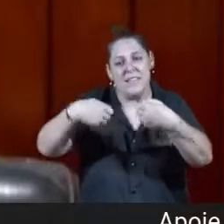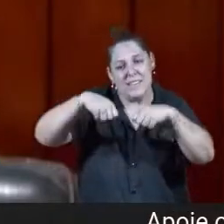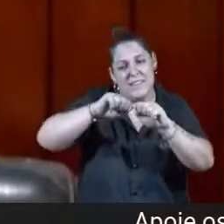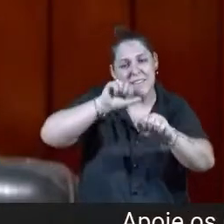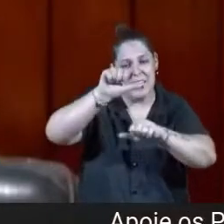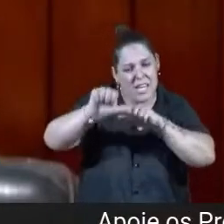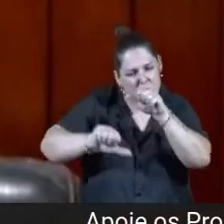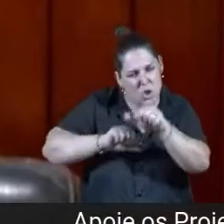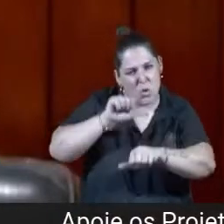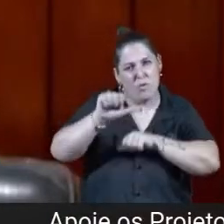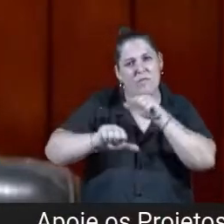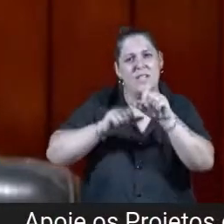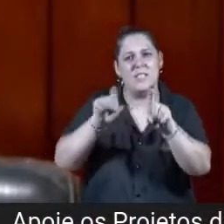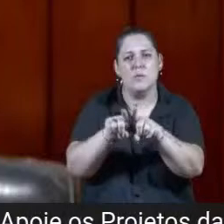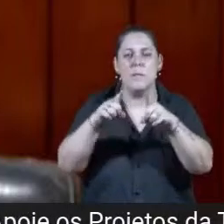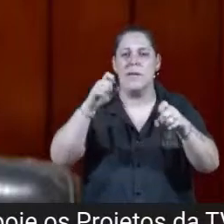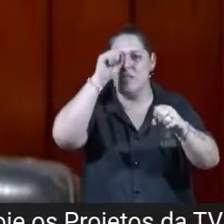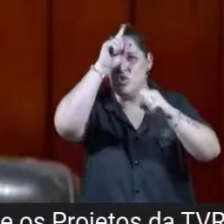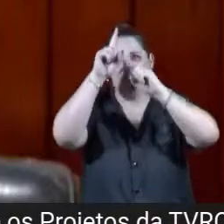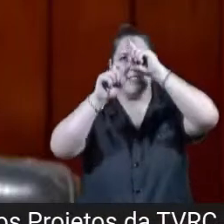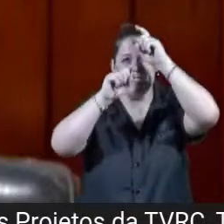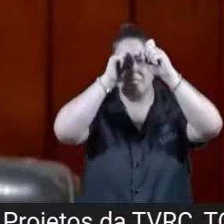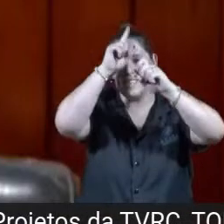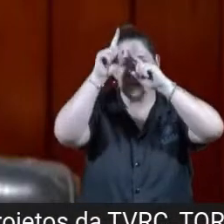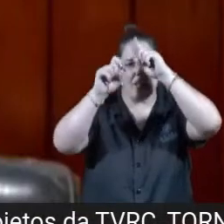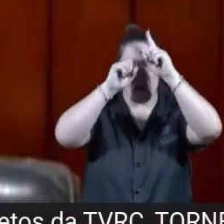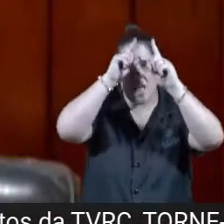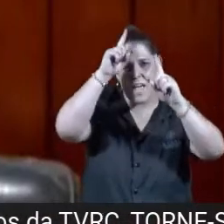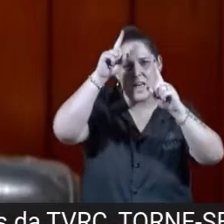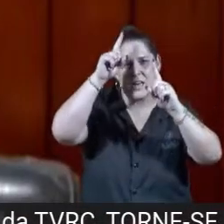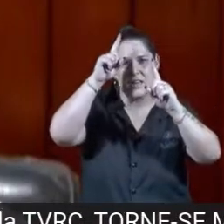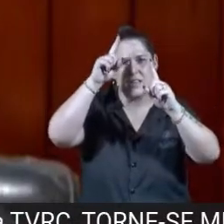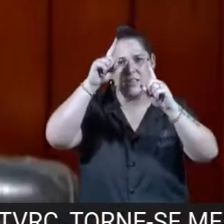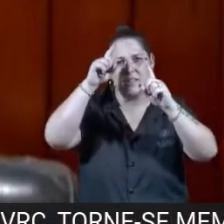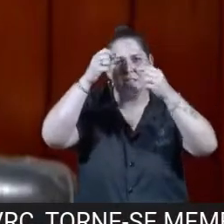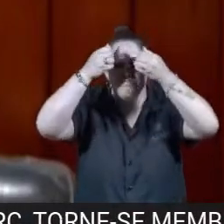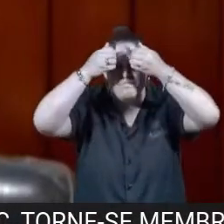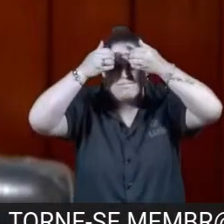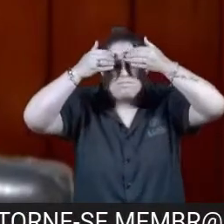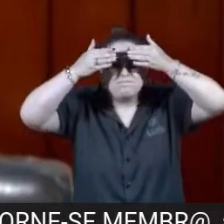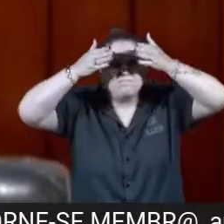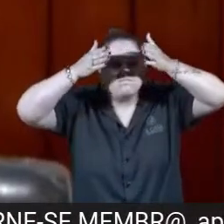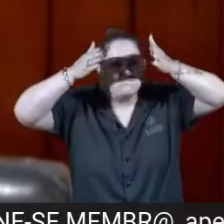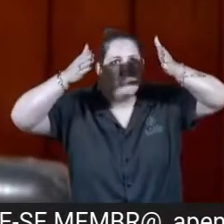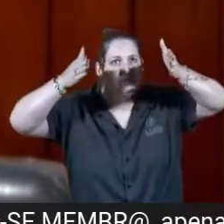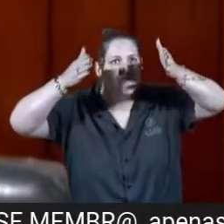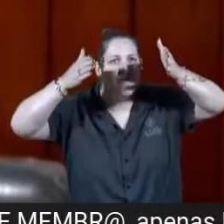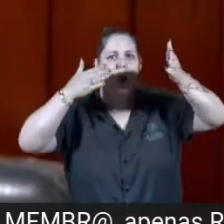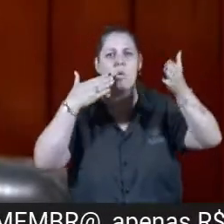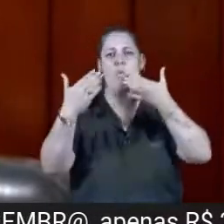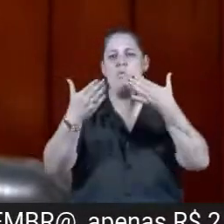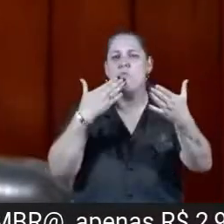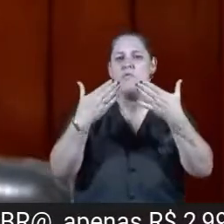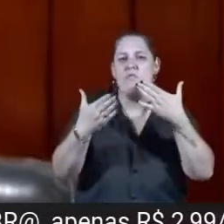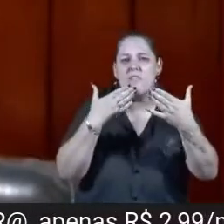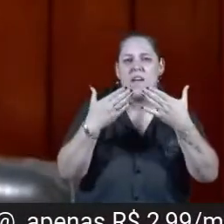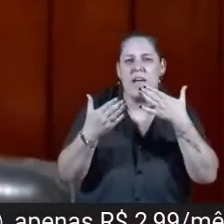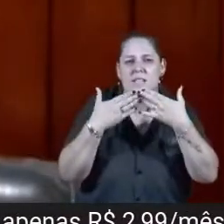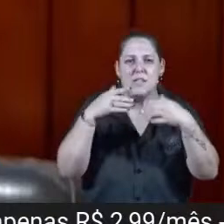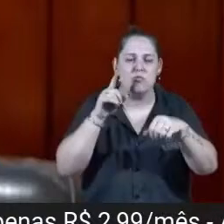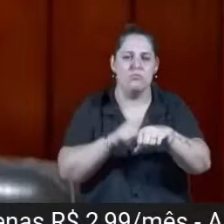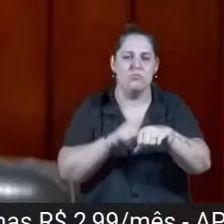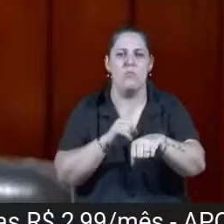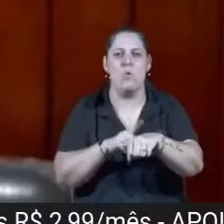renovação também de ideias e que abre também um debate do